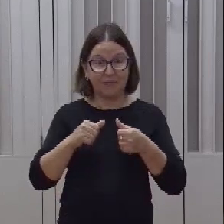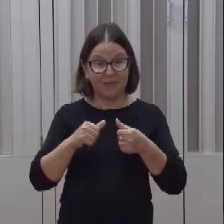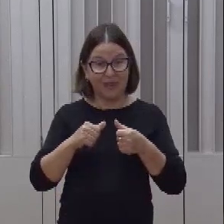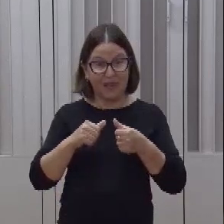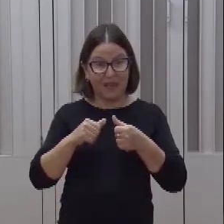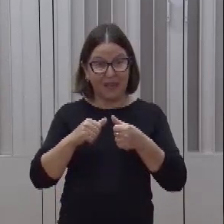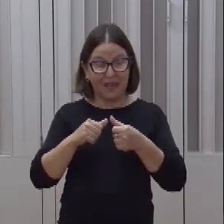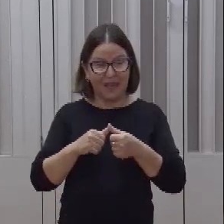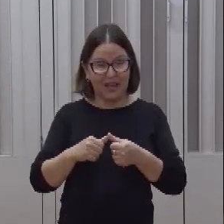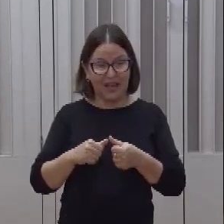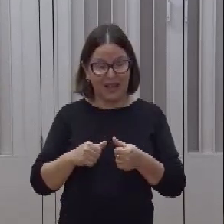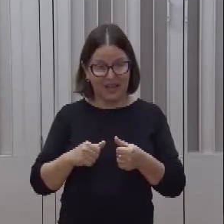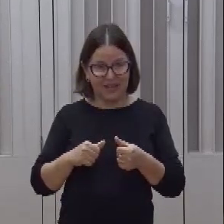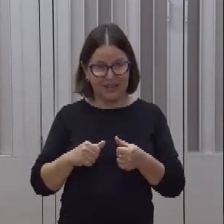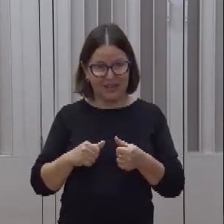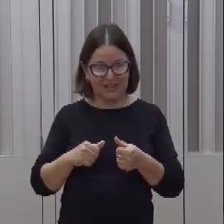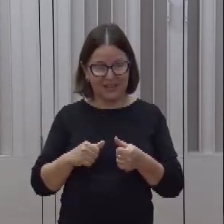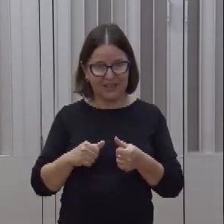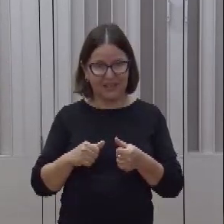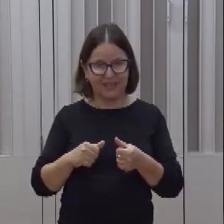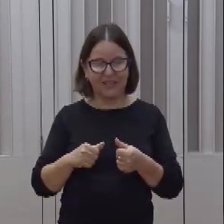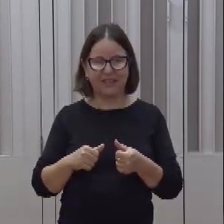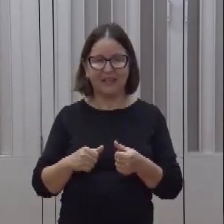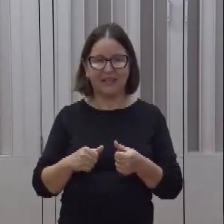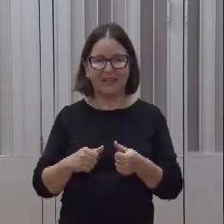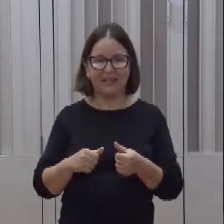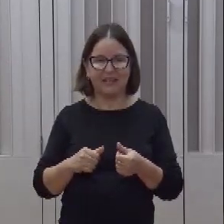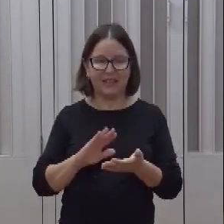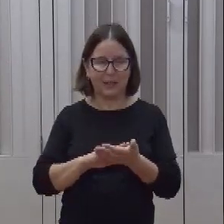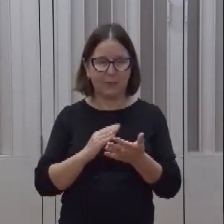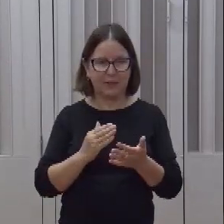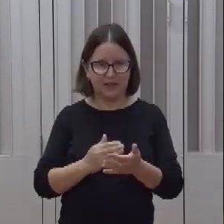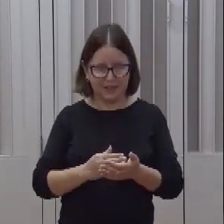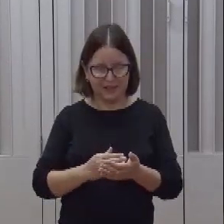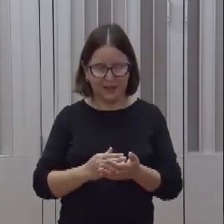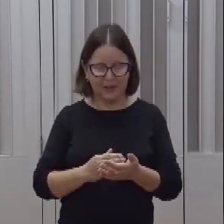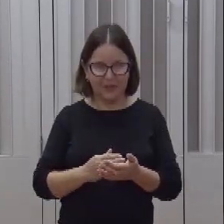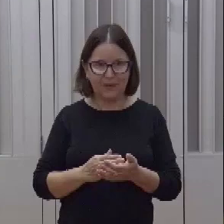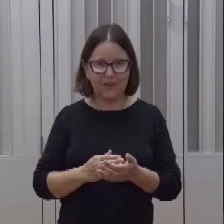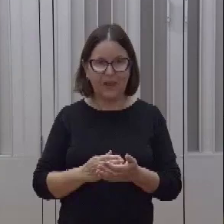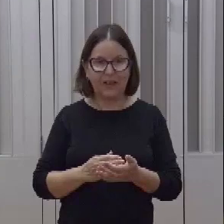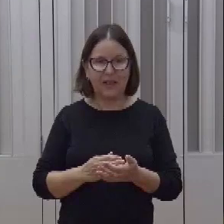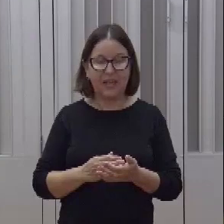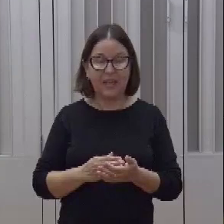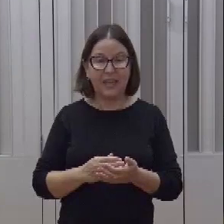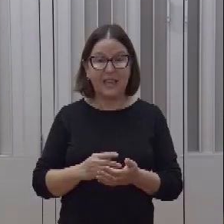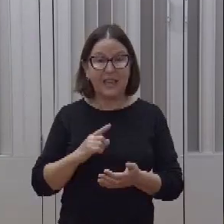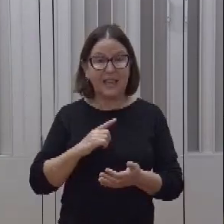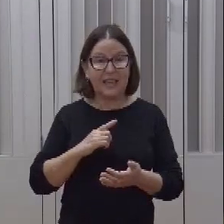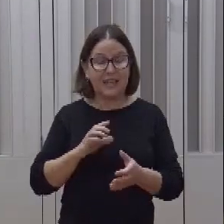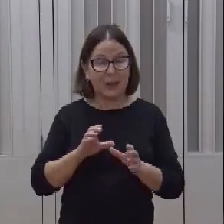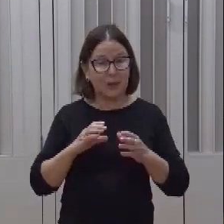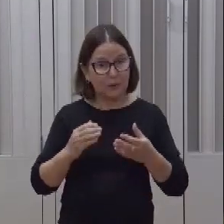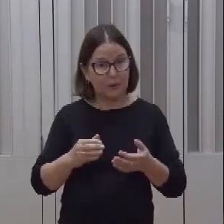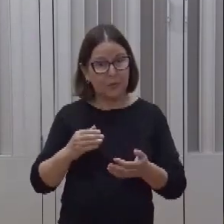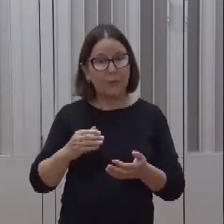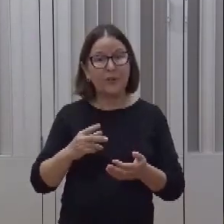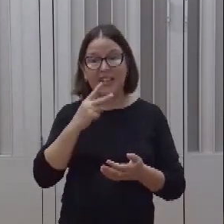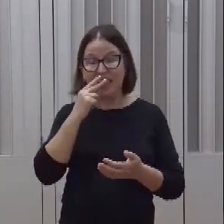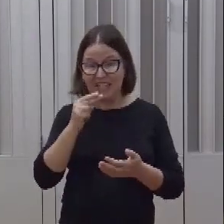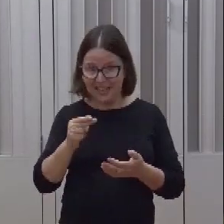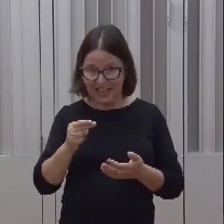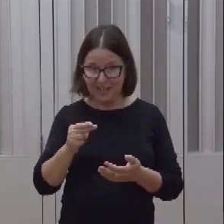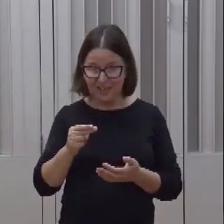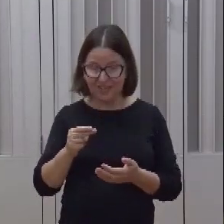pelos que creem que não perdemos a salvação. Mas tem muita gente na igreja, está na igreja, mas não